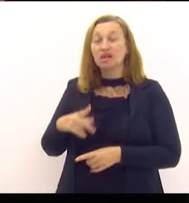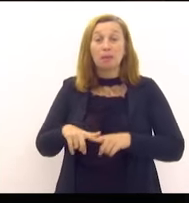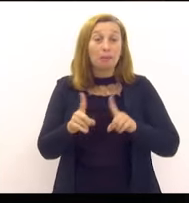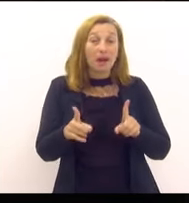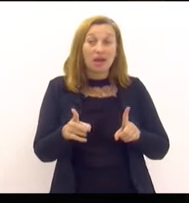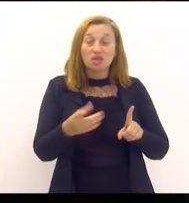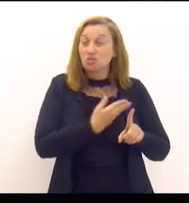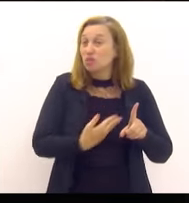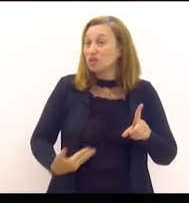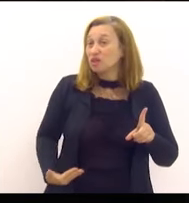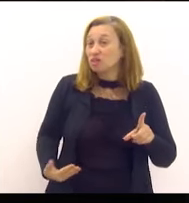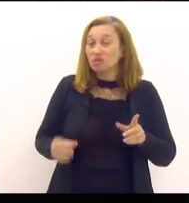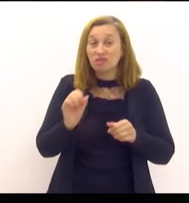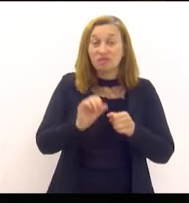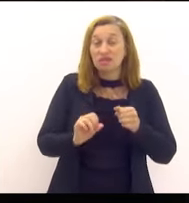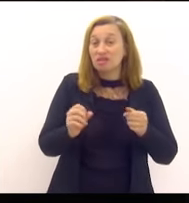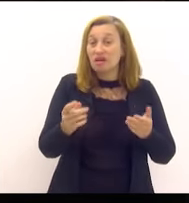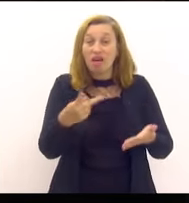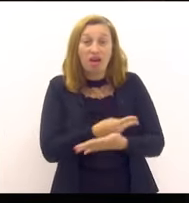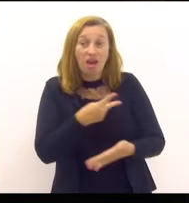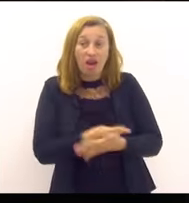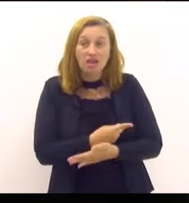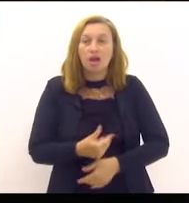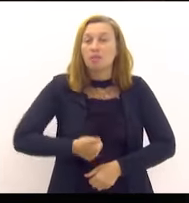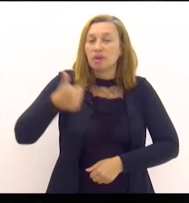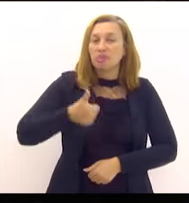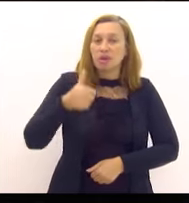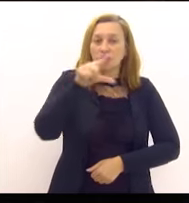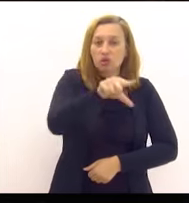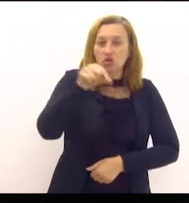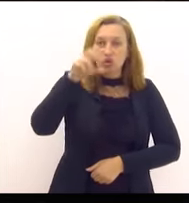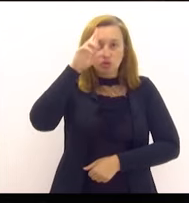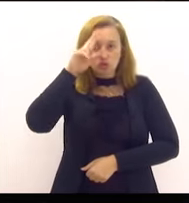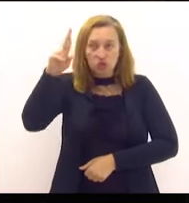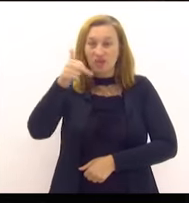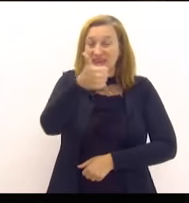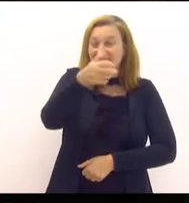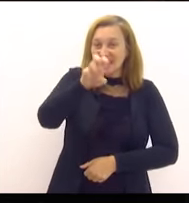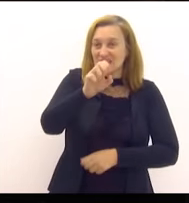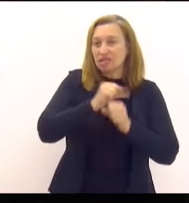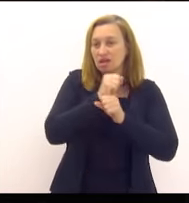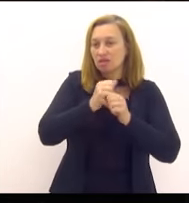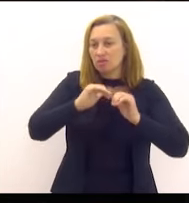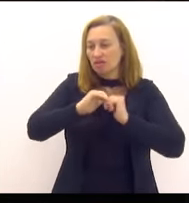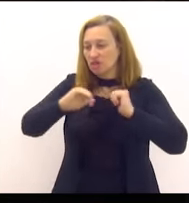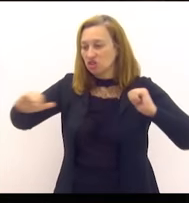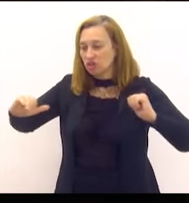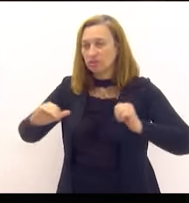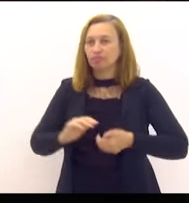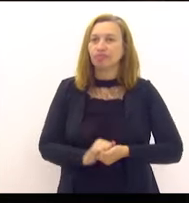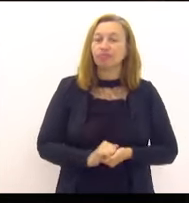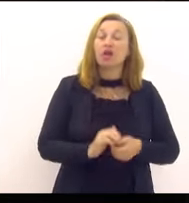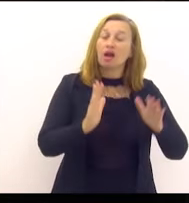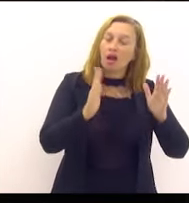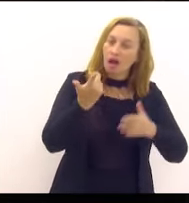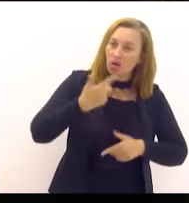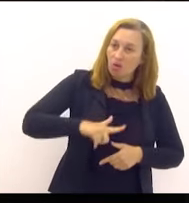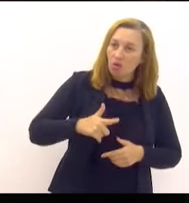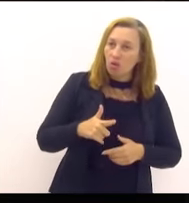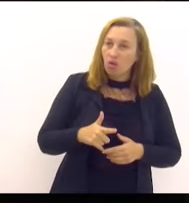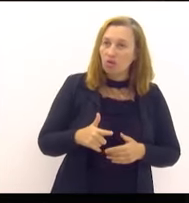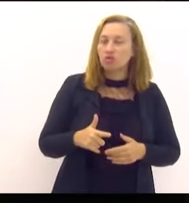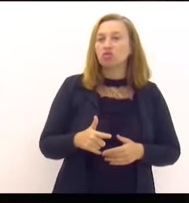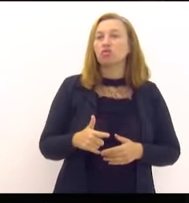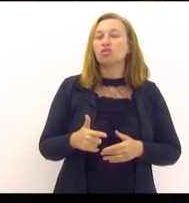politizando cada vez mais. Primeiro nomeia um chefe que estava 15 anos afastado da corporação. Agora quer mudar uma